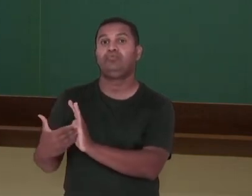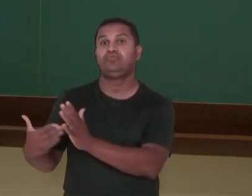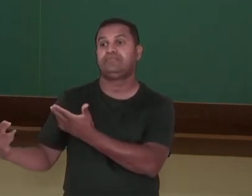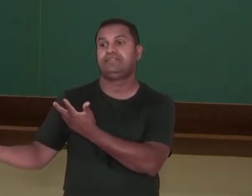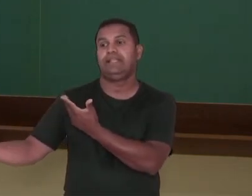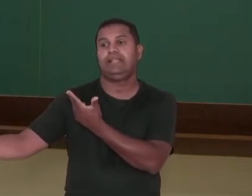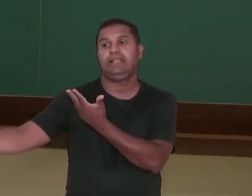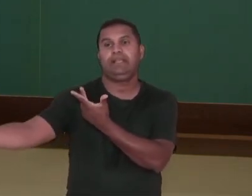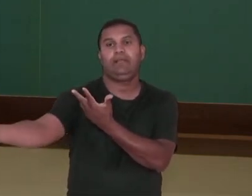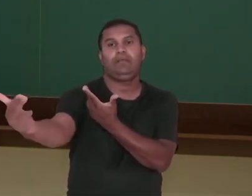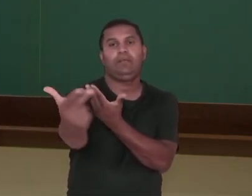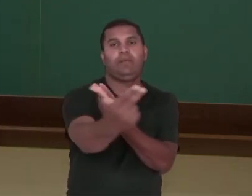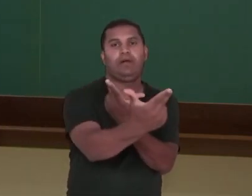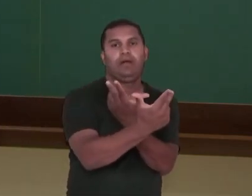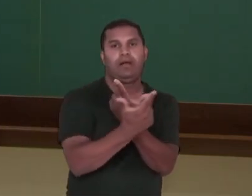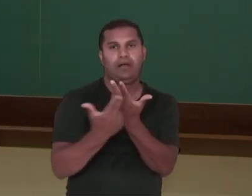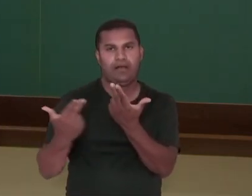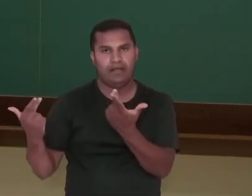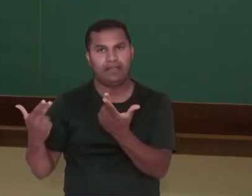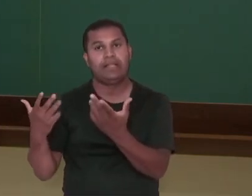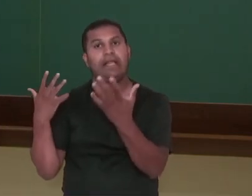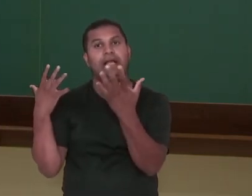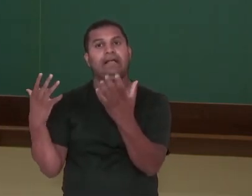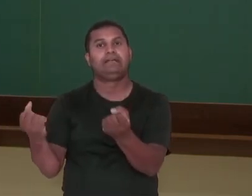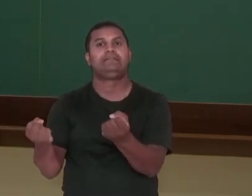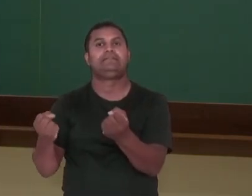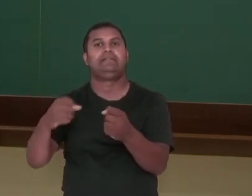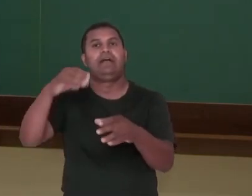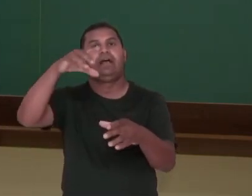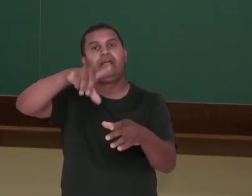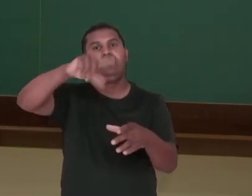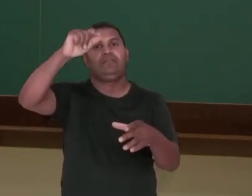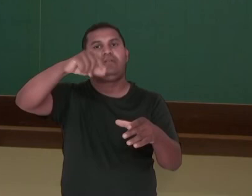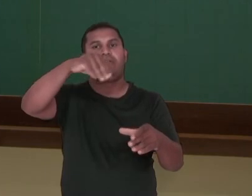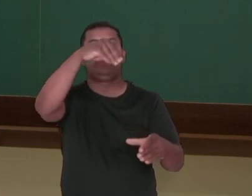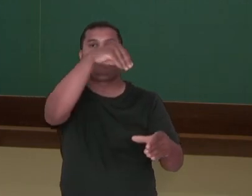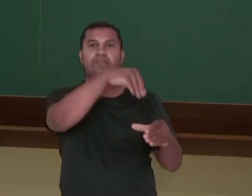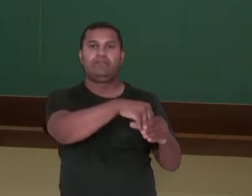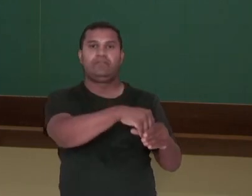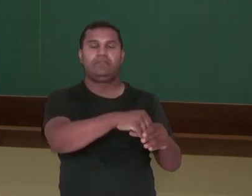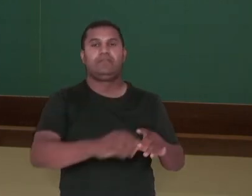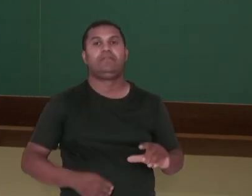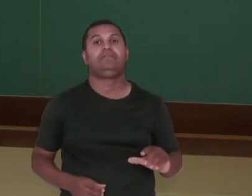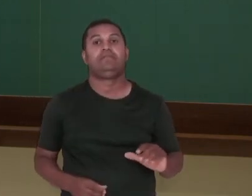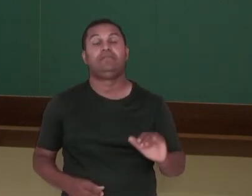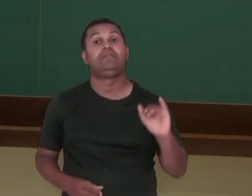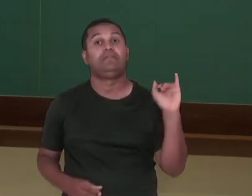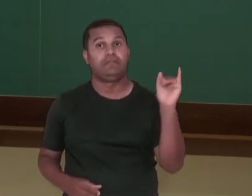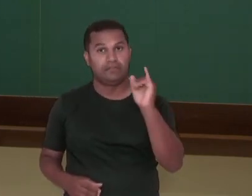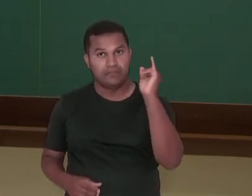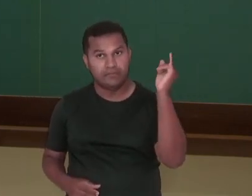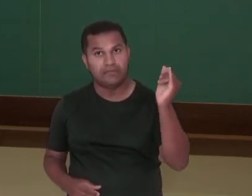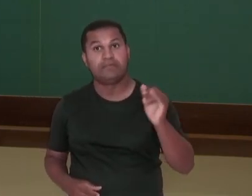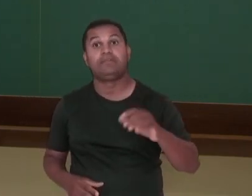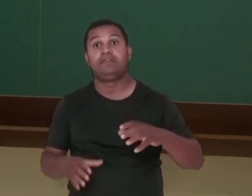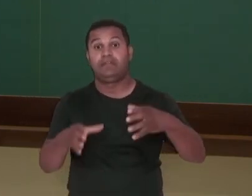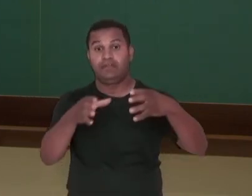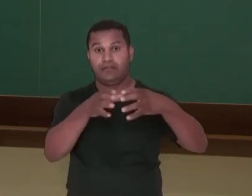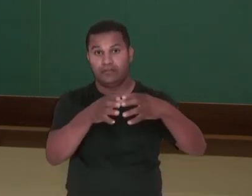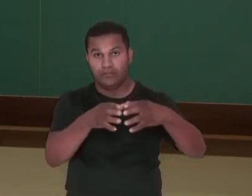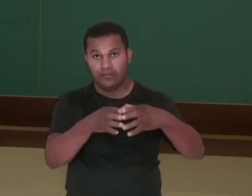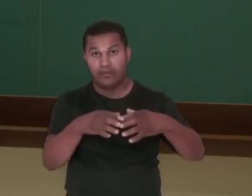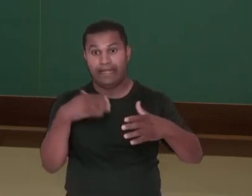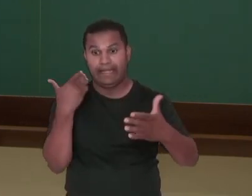eleições e escolher os seus representantes políticos. É importante a gente falar que esse movimento operário no mundo